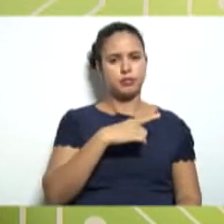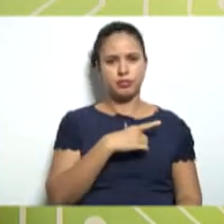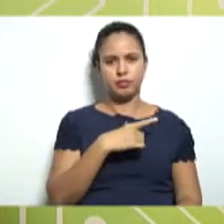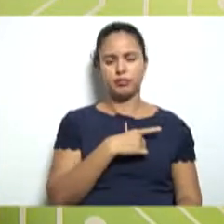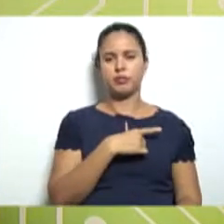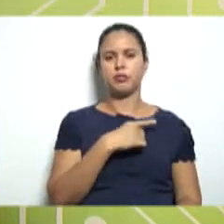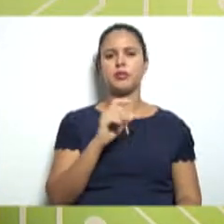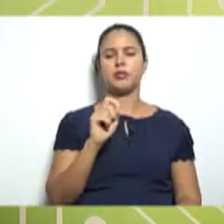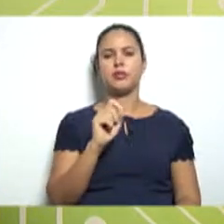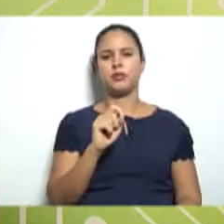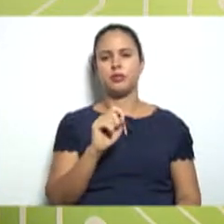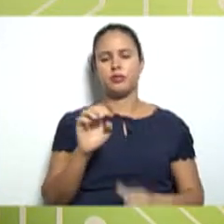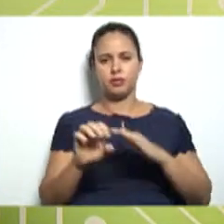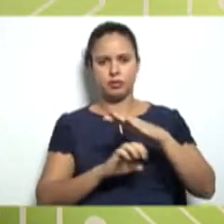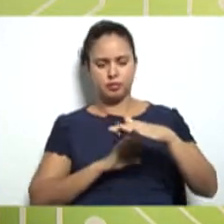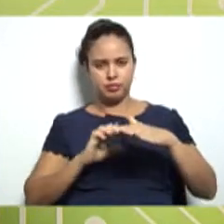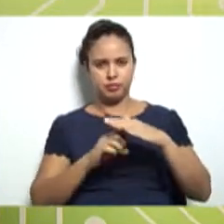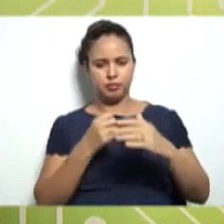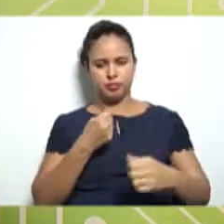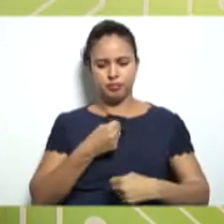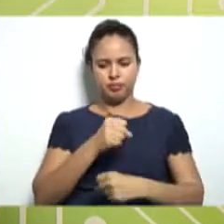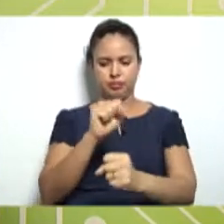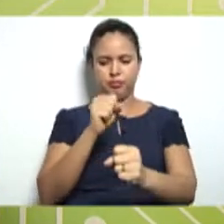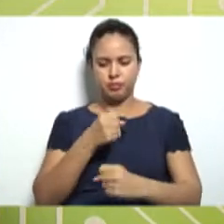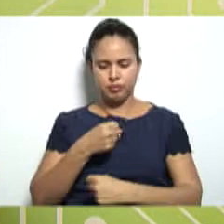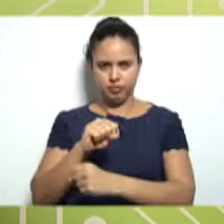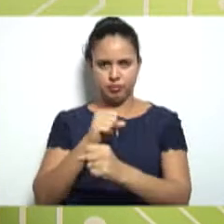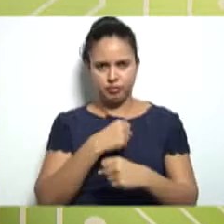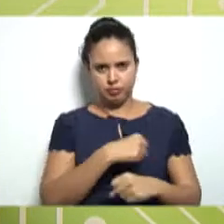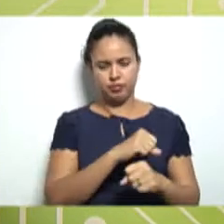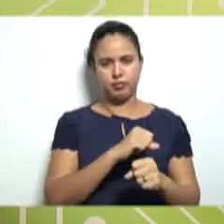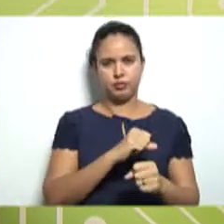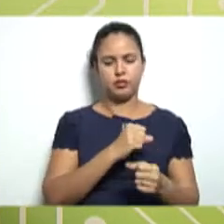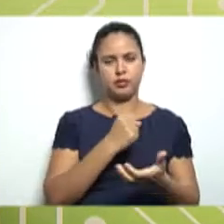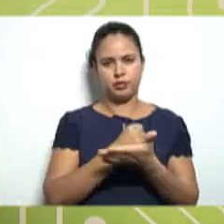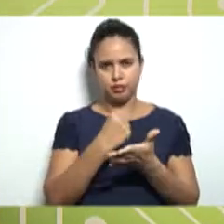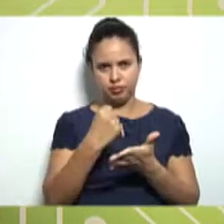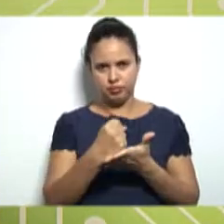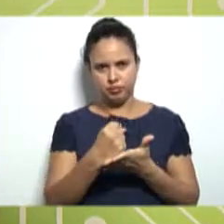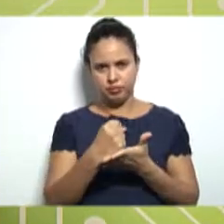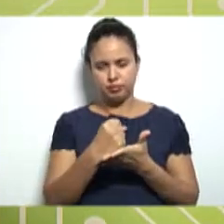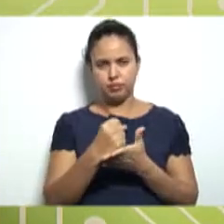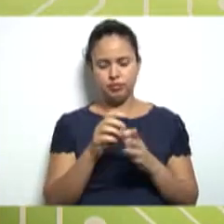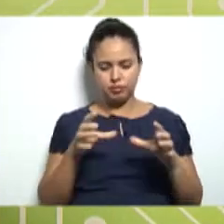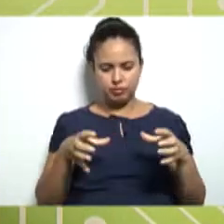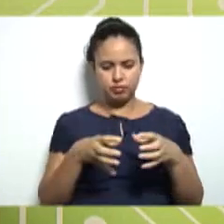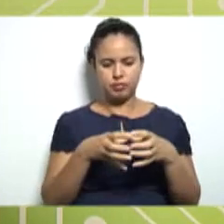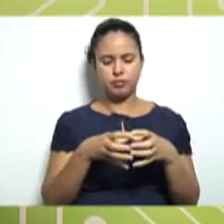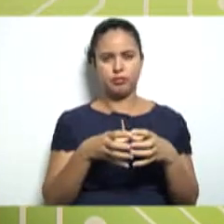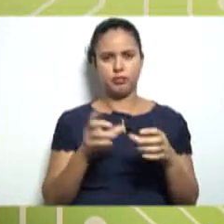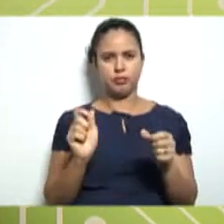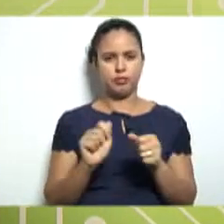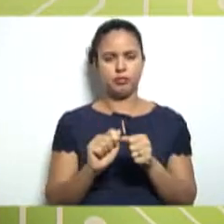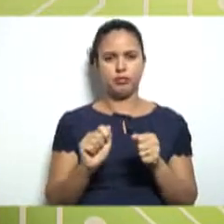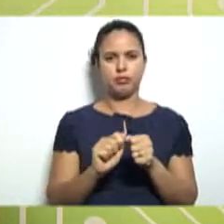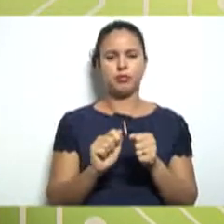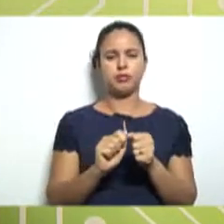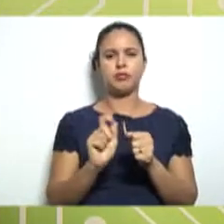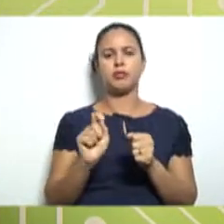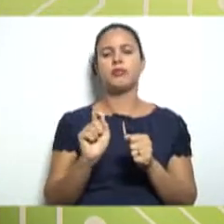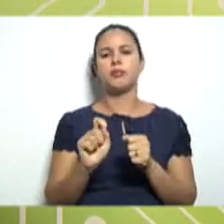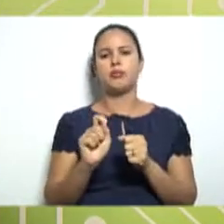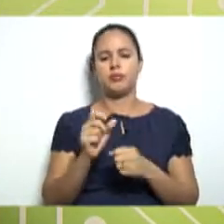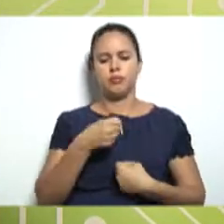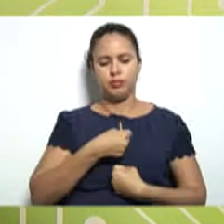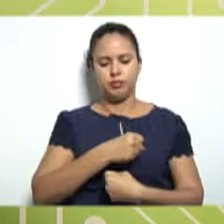limpeza. Muitas escolas agora contratam uma equipe, contratam uma empresa para fazer a limpeza da escola. Não é mais um concurso, não é